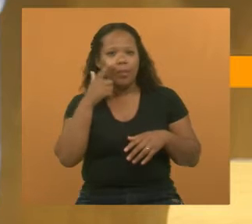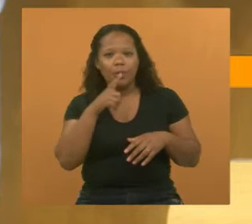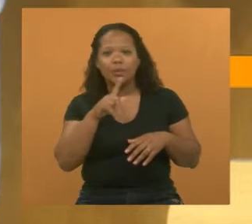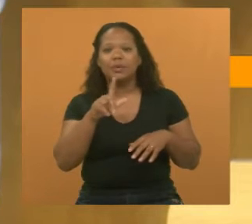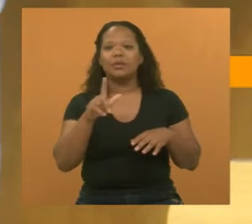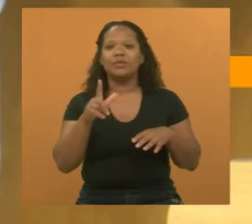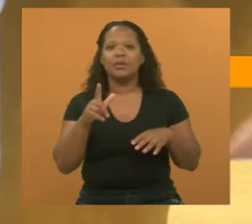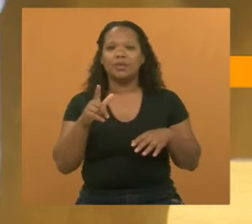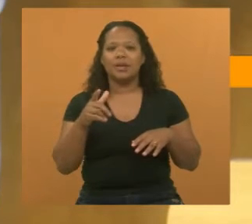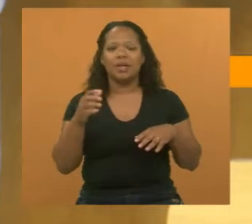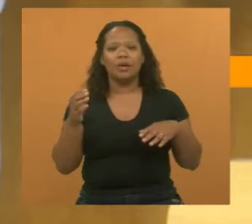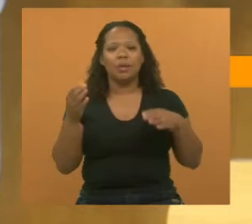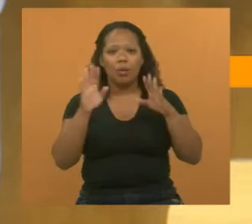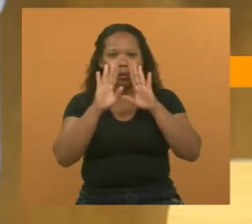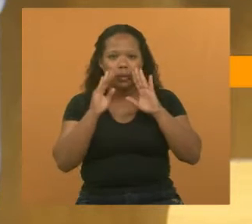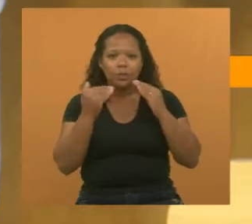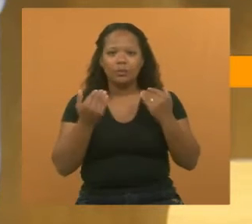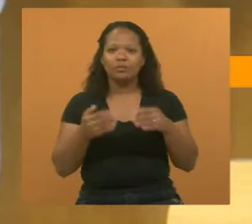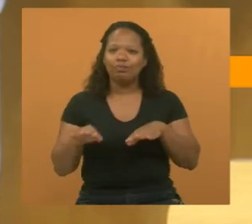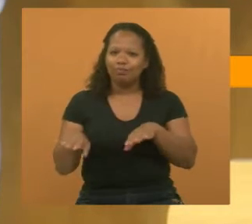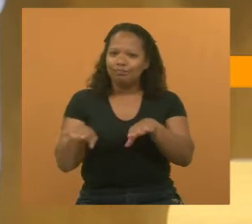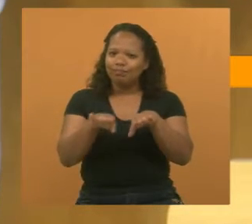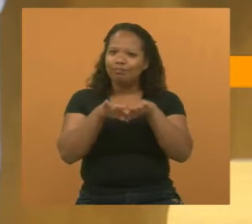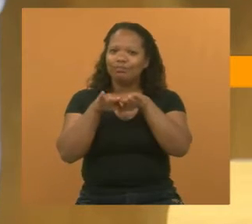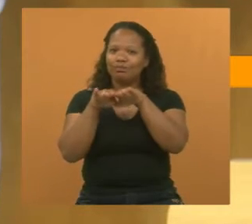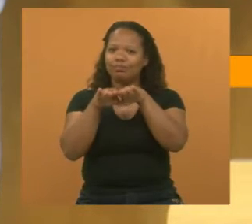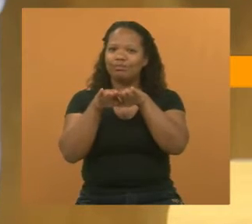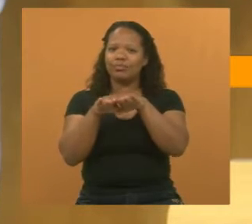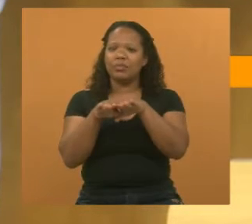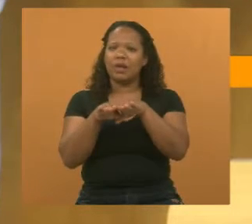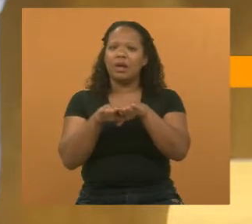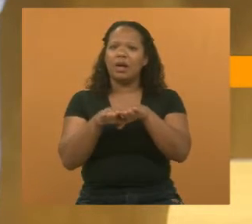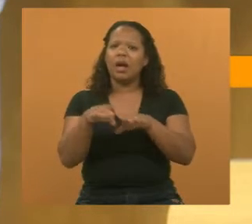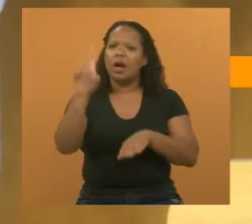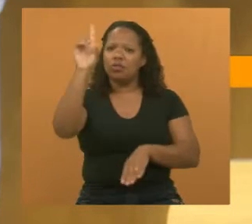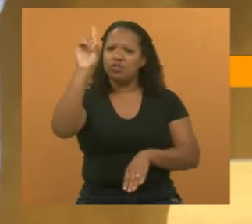oportunidades, é um Estado social que a nossa Constituição delineou em